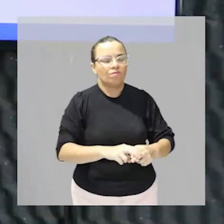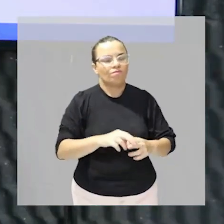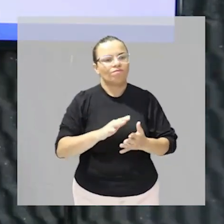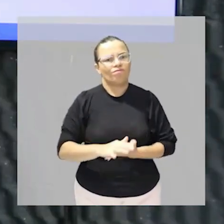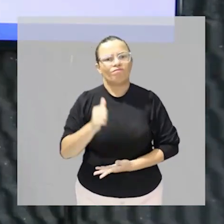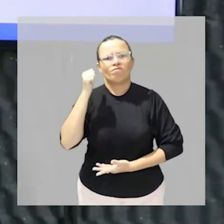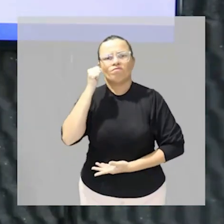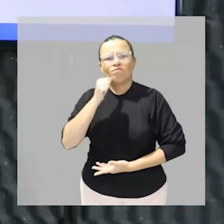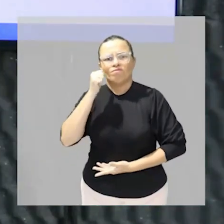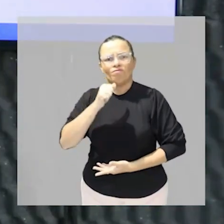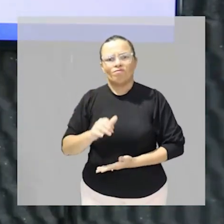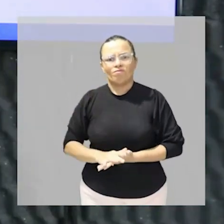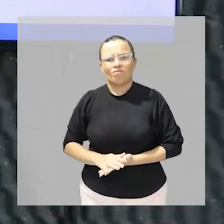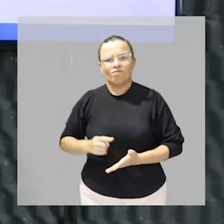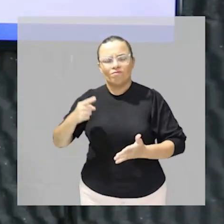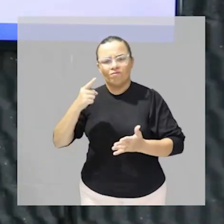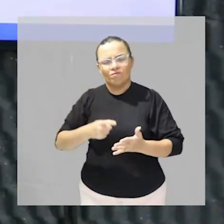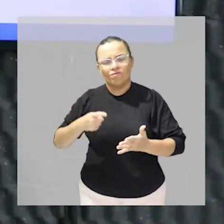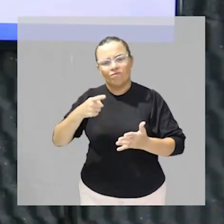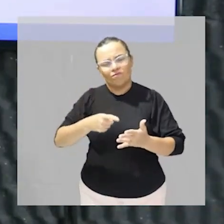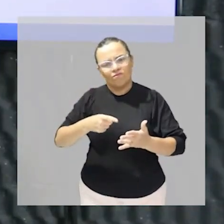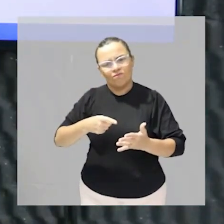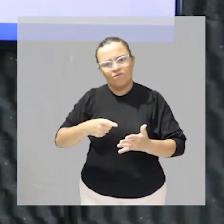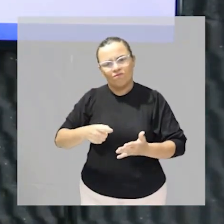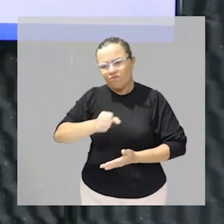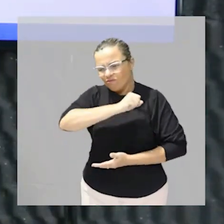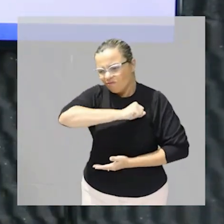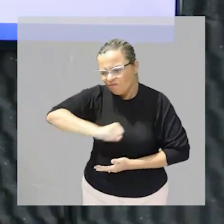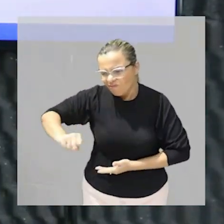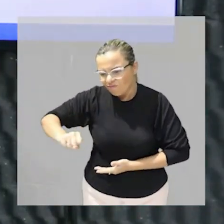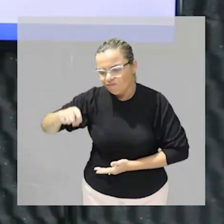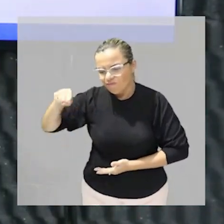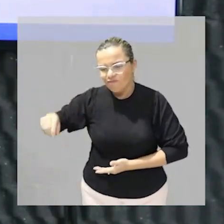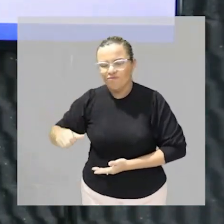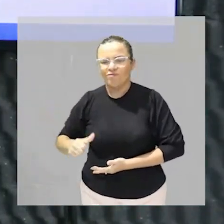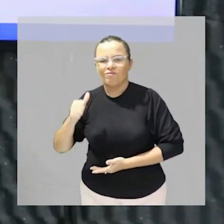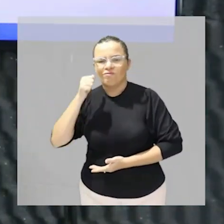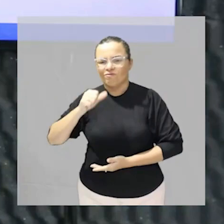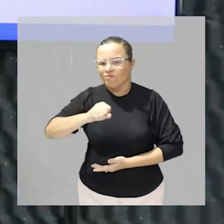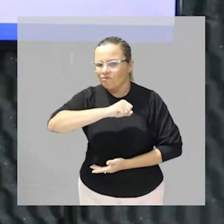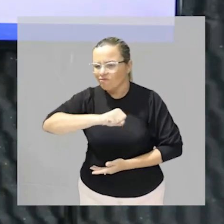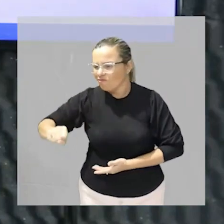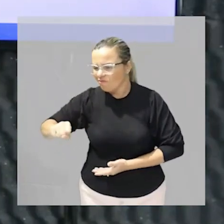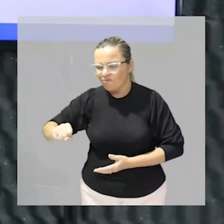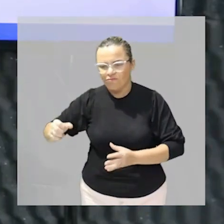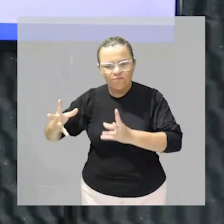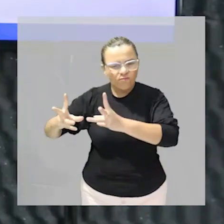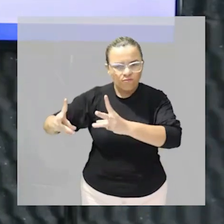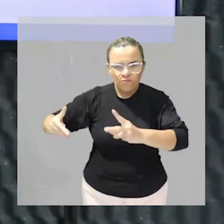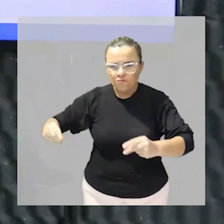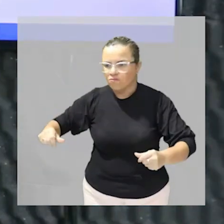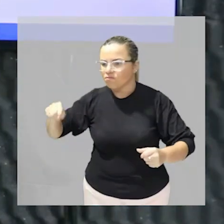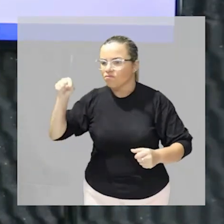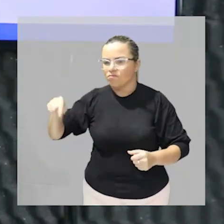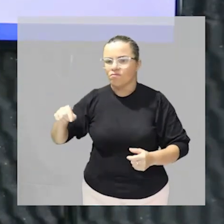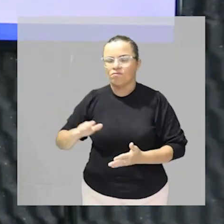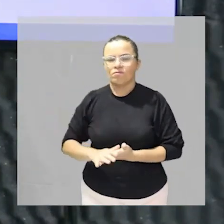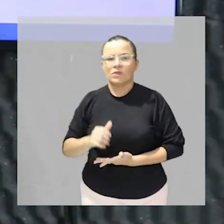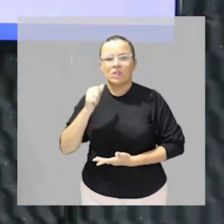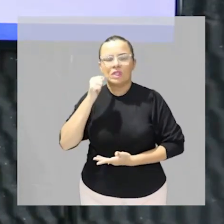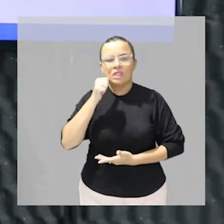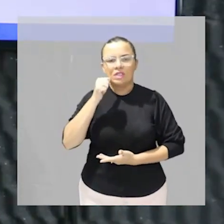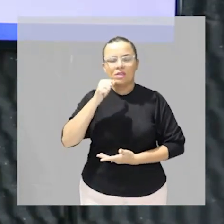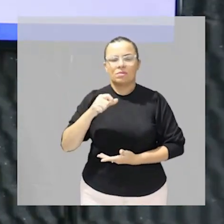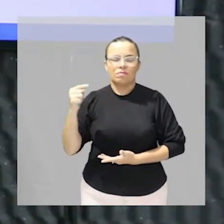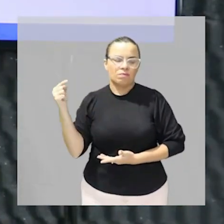foi assassinada. Ela foi, basicamente, dilacerada, despedaçada.